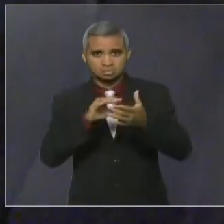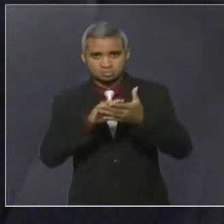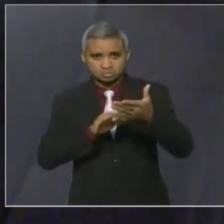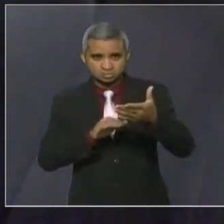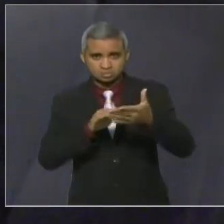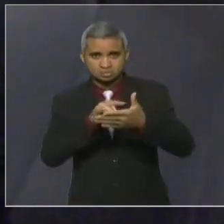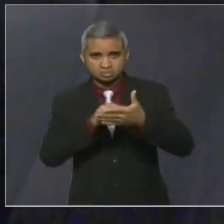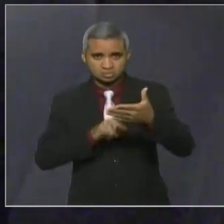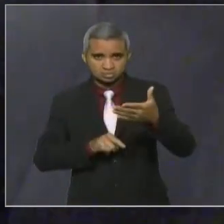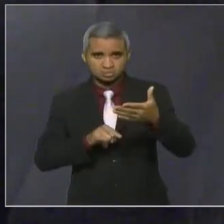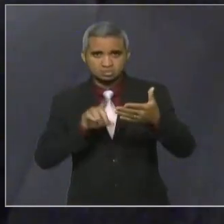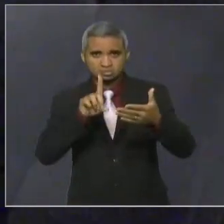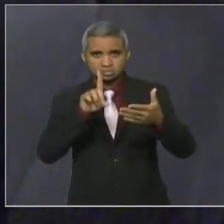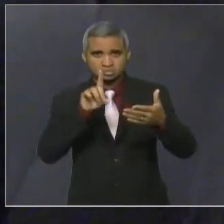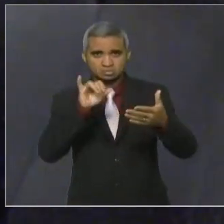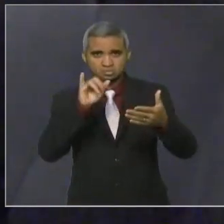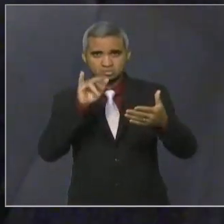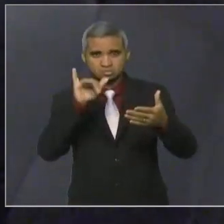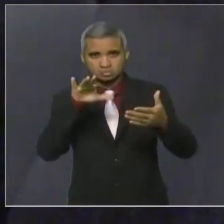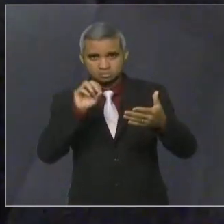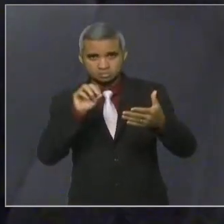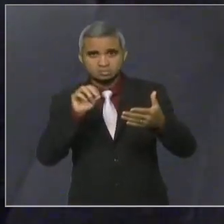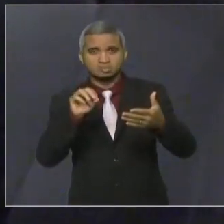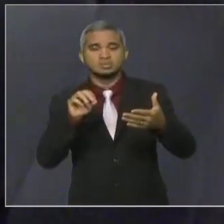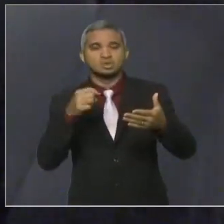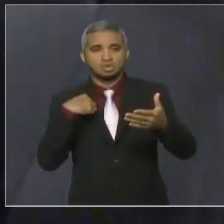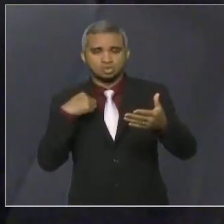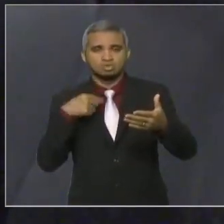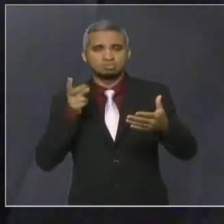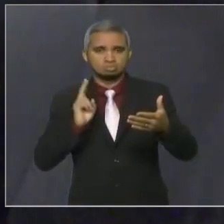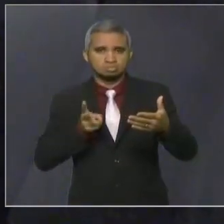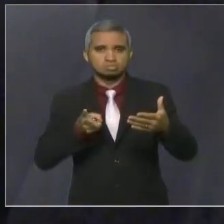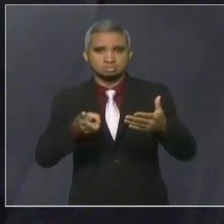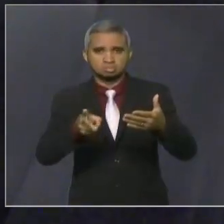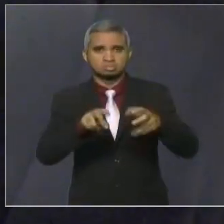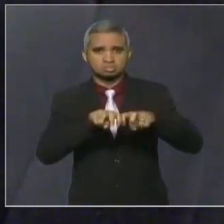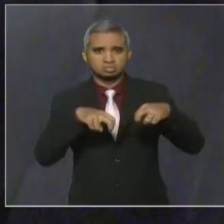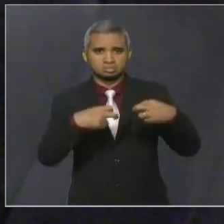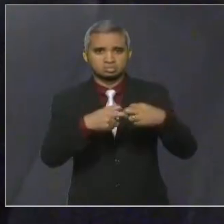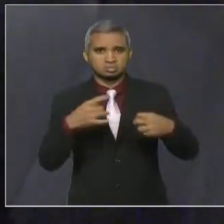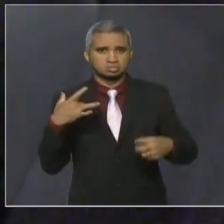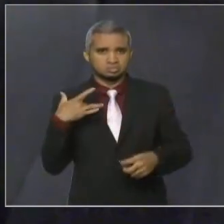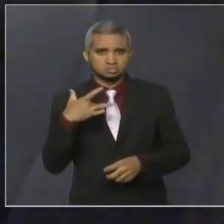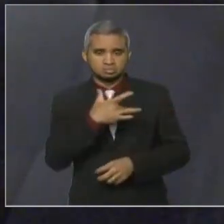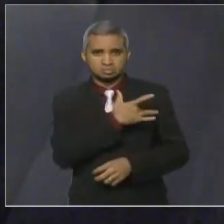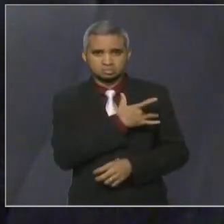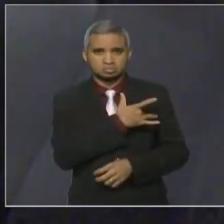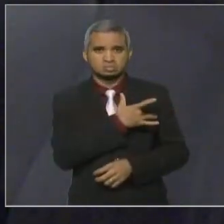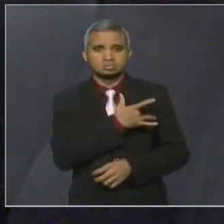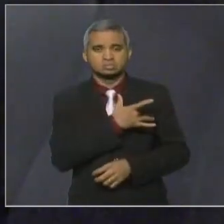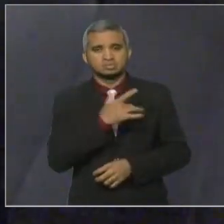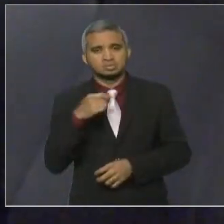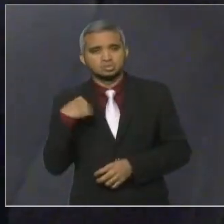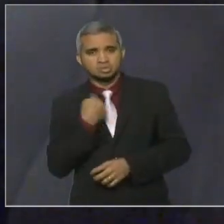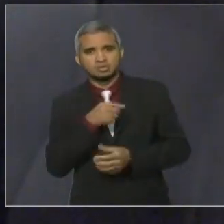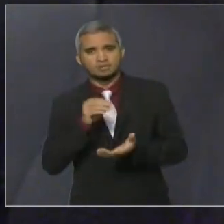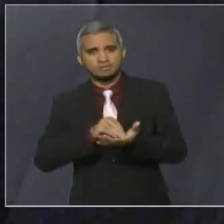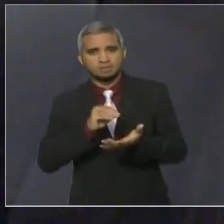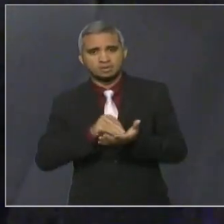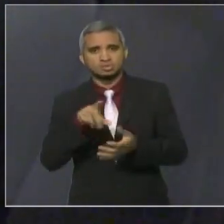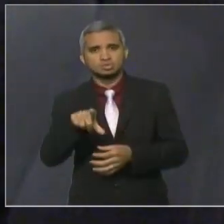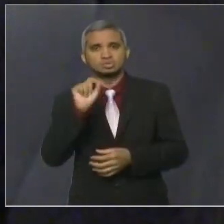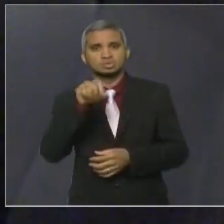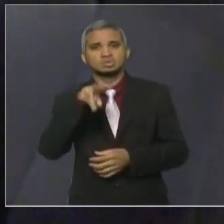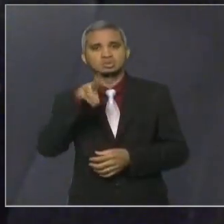estarei na Comissão de Saúde, e a Comissão de Saúde, vamos escolher a nossa presidente, mas estamos caminhando no nome da deputada Helena do